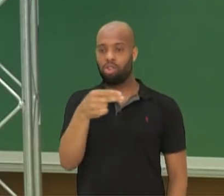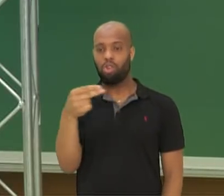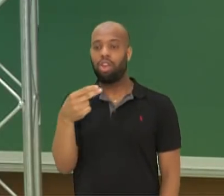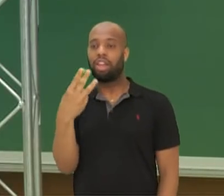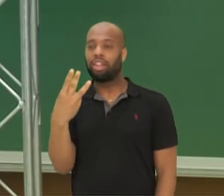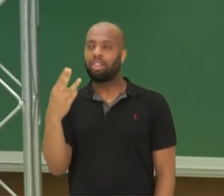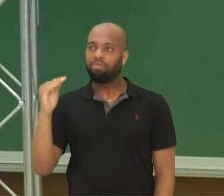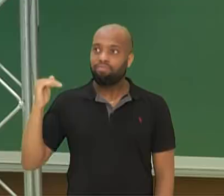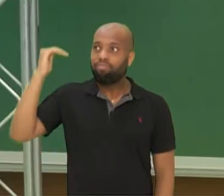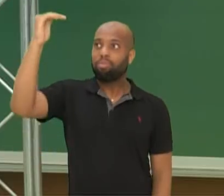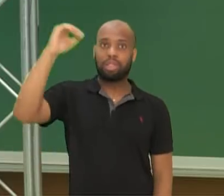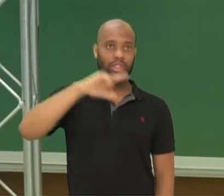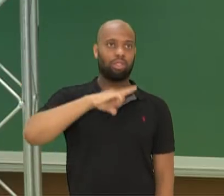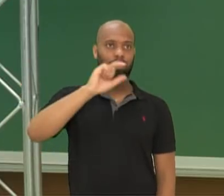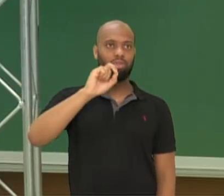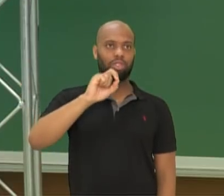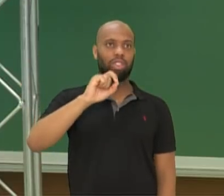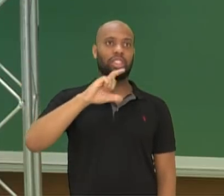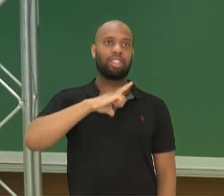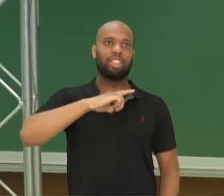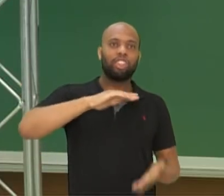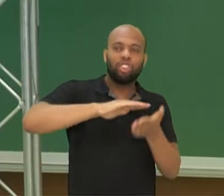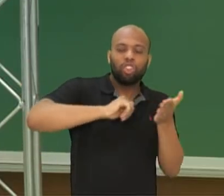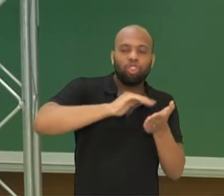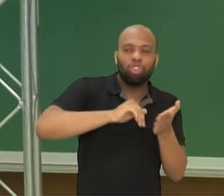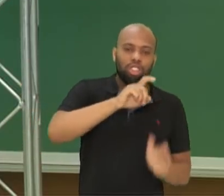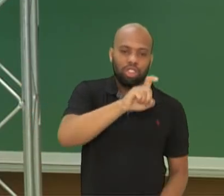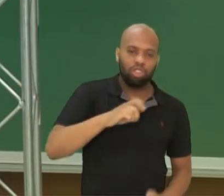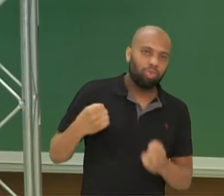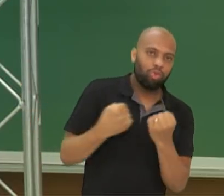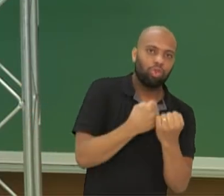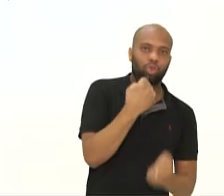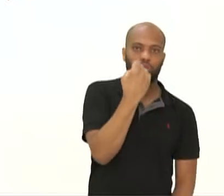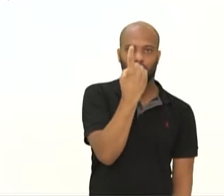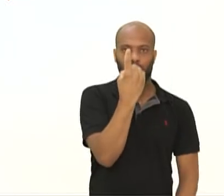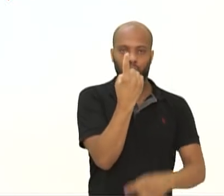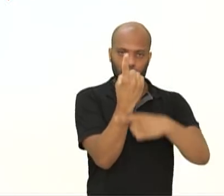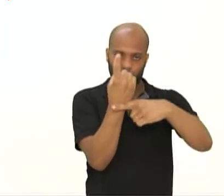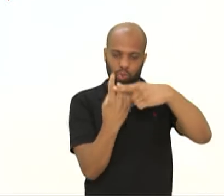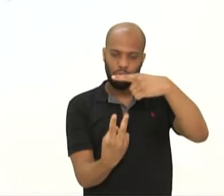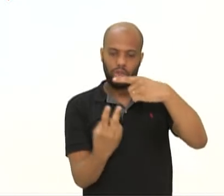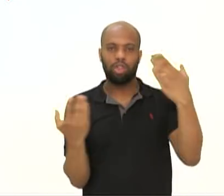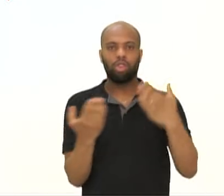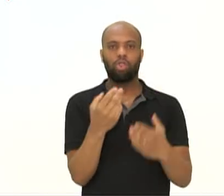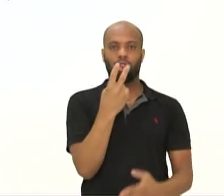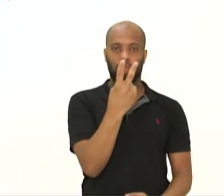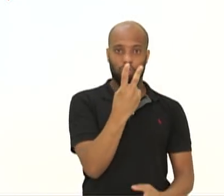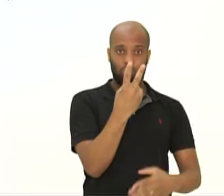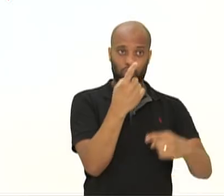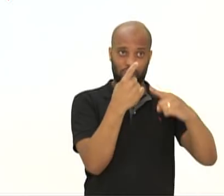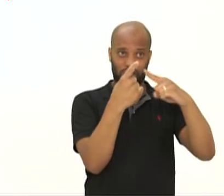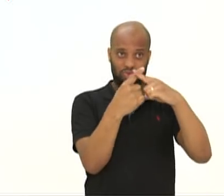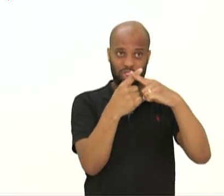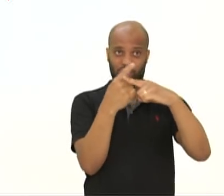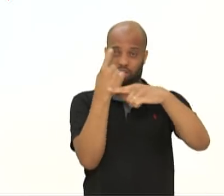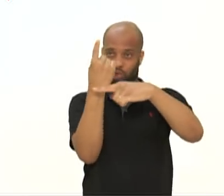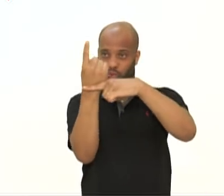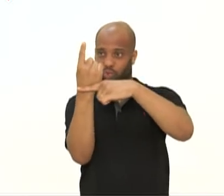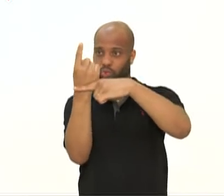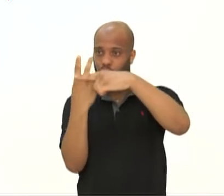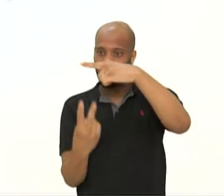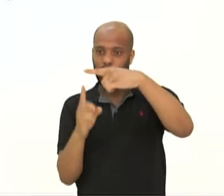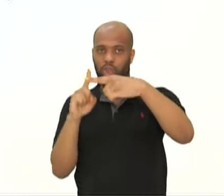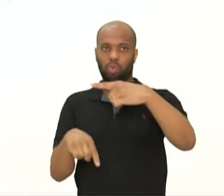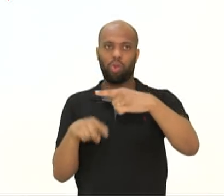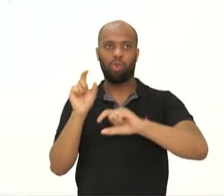no expoente, a gente substitui o x por meio. 2 vezes meio menos 3. E aí, gente, isso aqui é uma